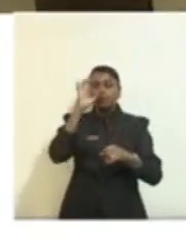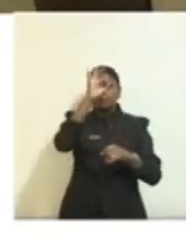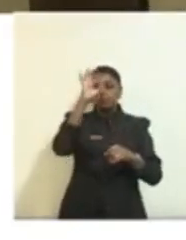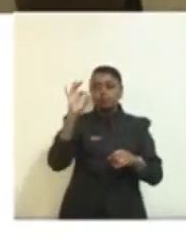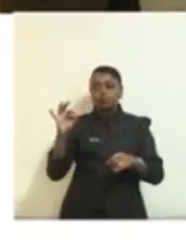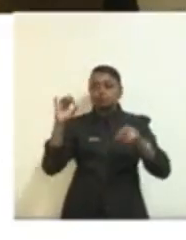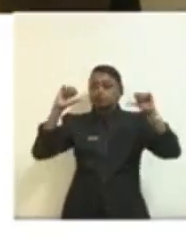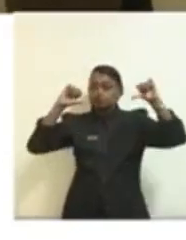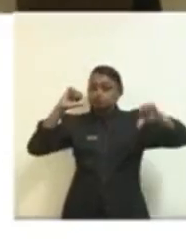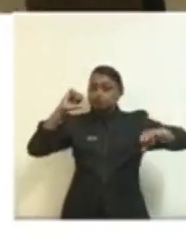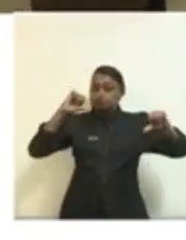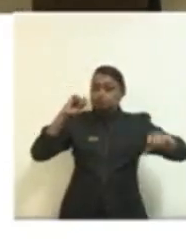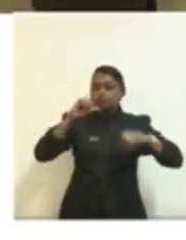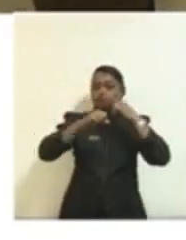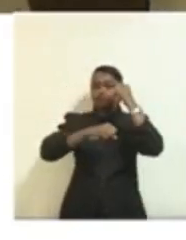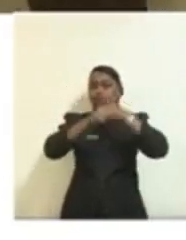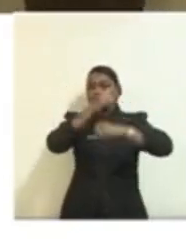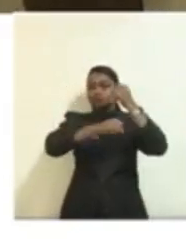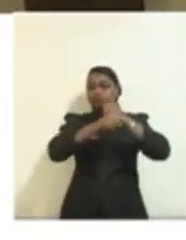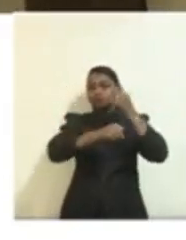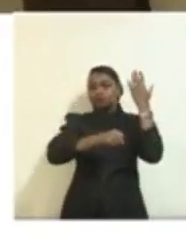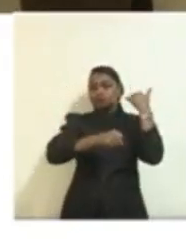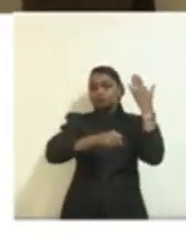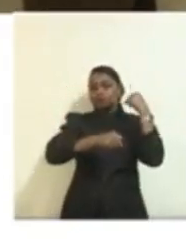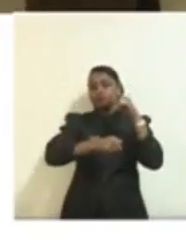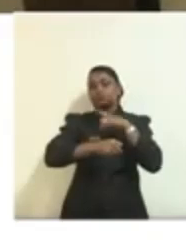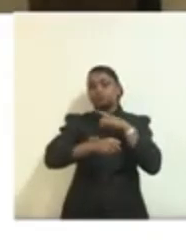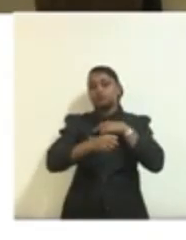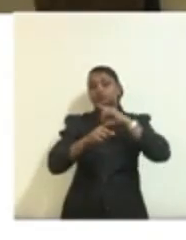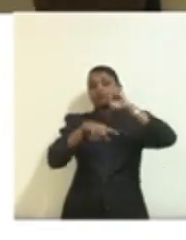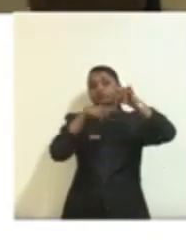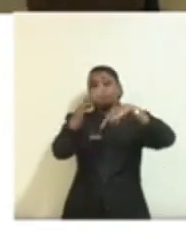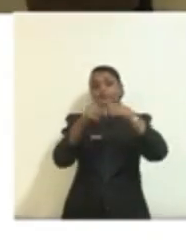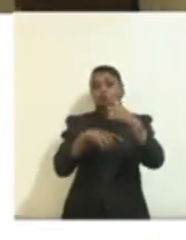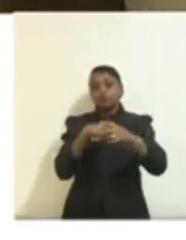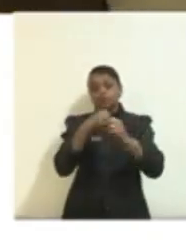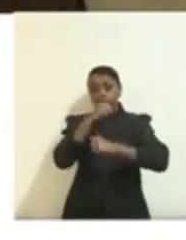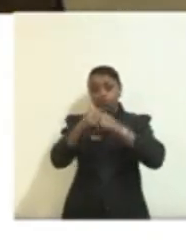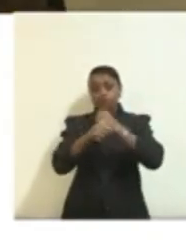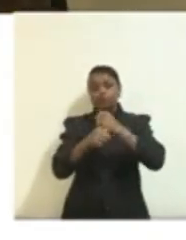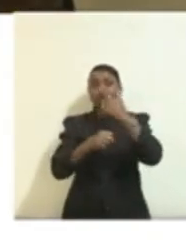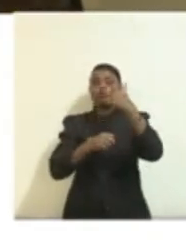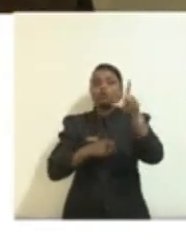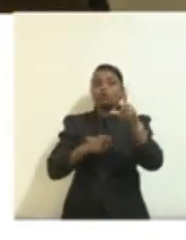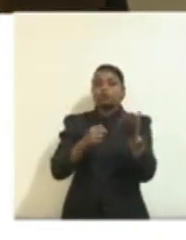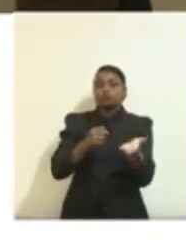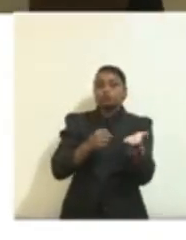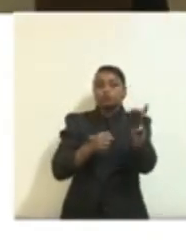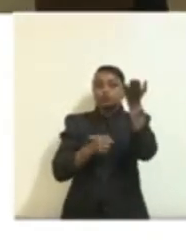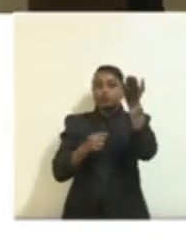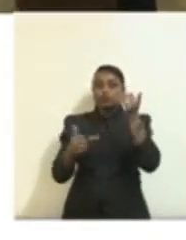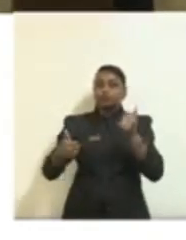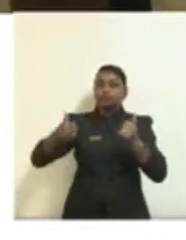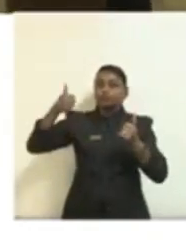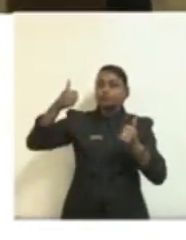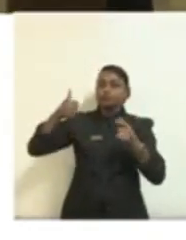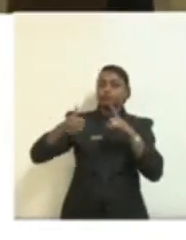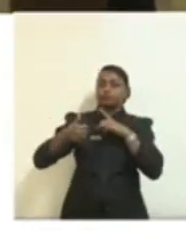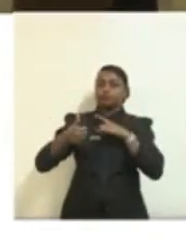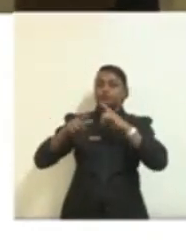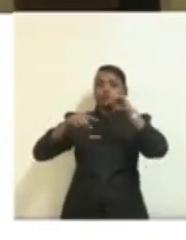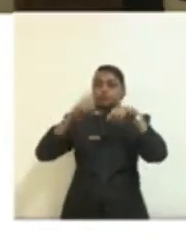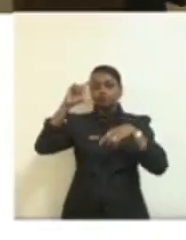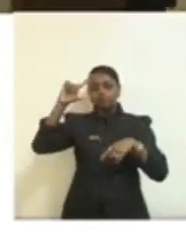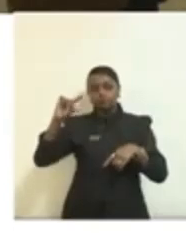gases equivalentes, né, CO2 equivalente. No segundo ano foi um pouquinho positivo. A média dos 2 anos foi